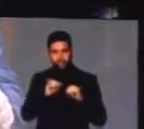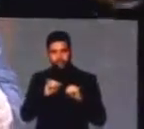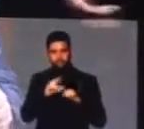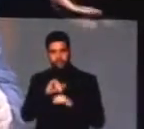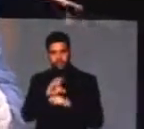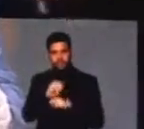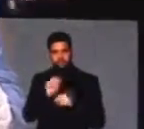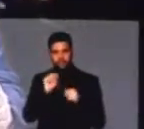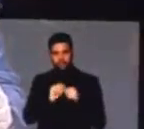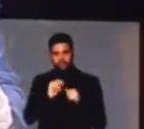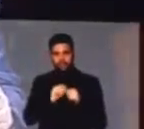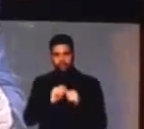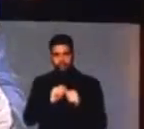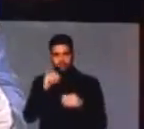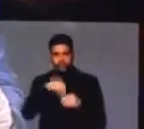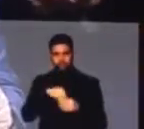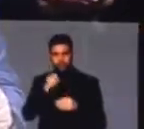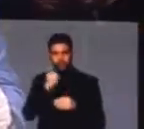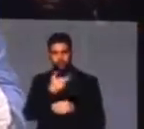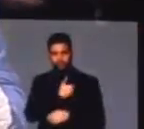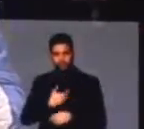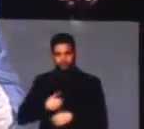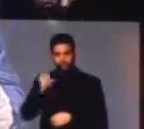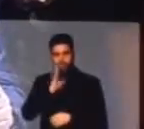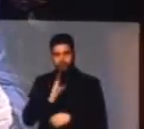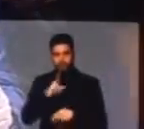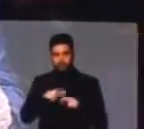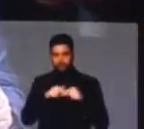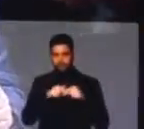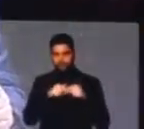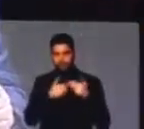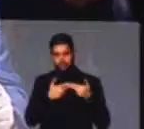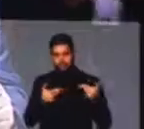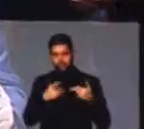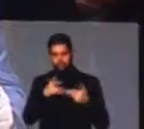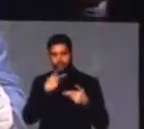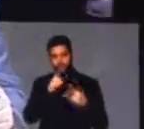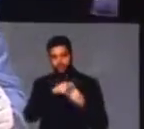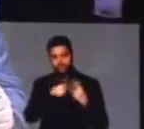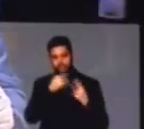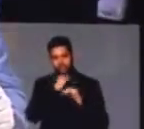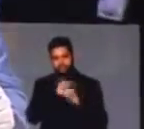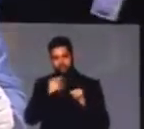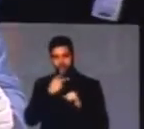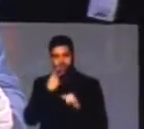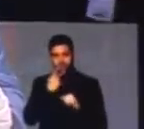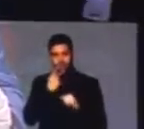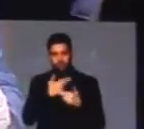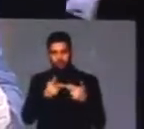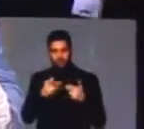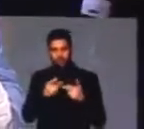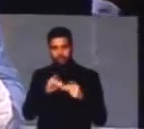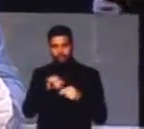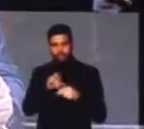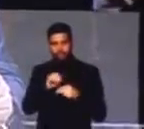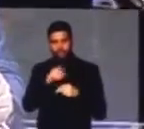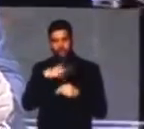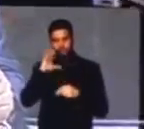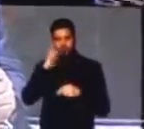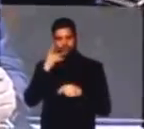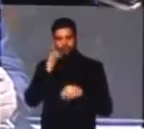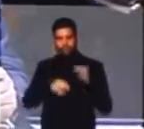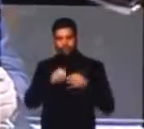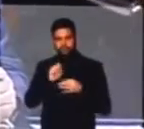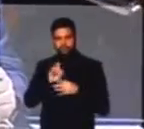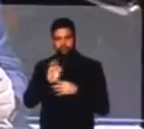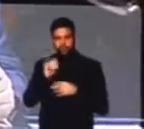os crimes cometidos no coração do poder. Neste contexto, os denunciantes situam a acusação rememorando a decisão do